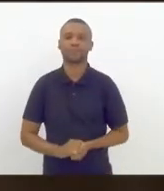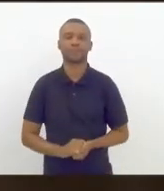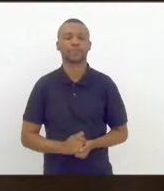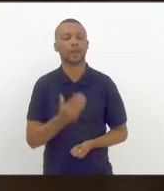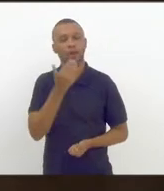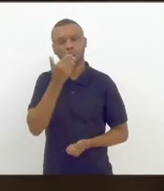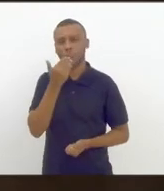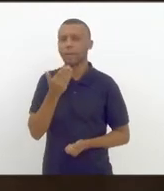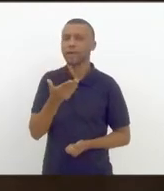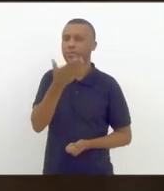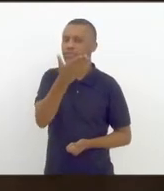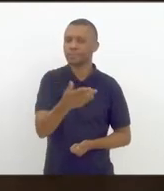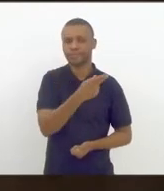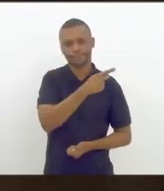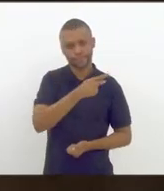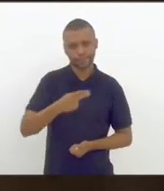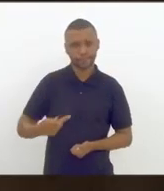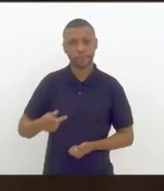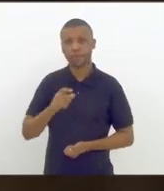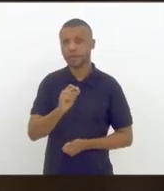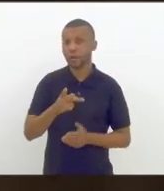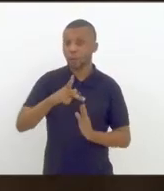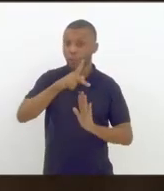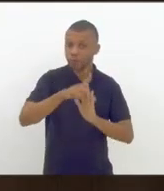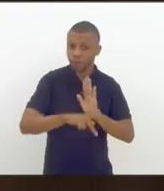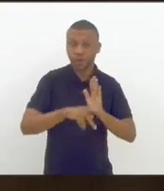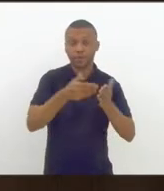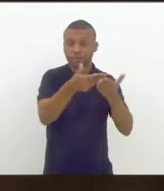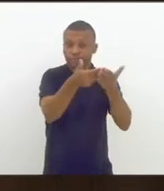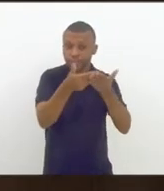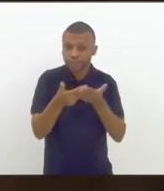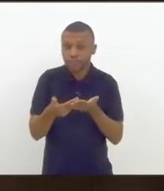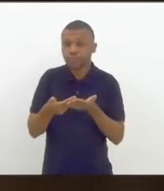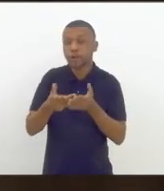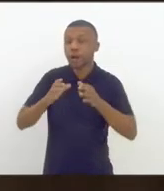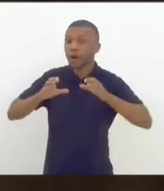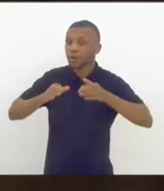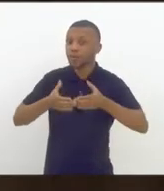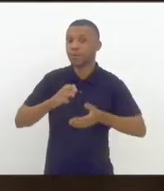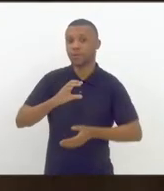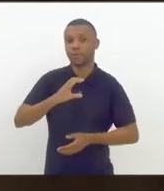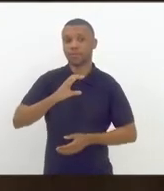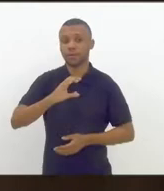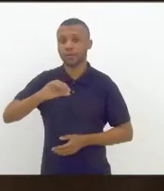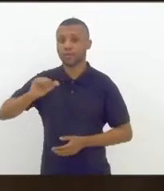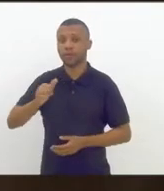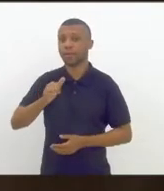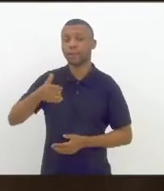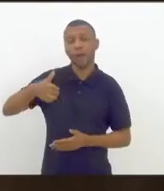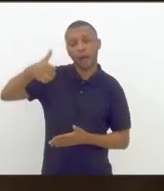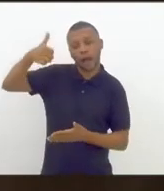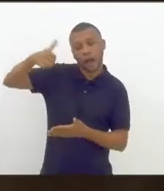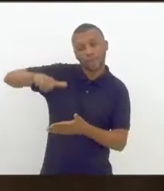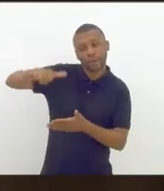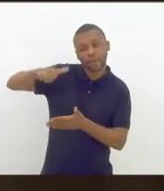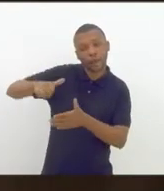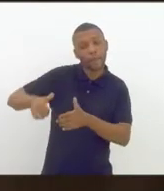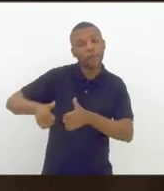Vossa Excelência que o projeto seja remetido à CCJ para melhor avaliação da